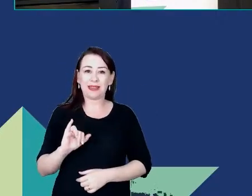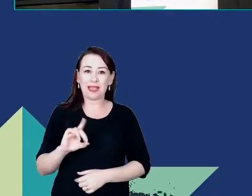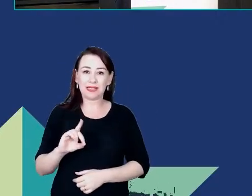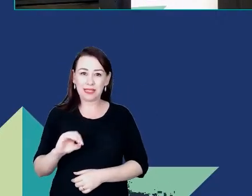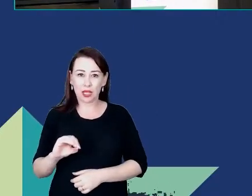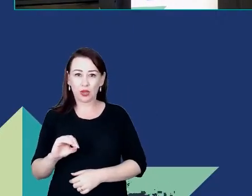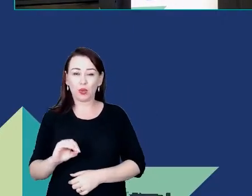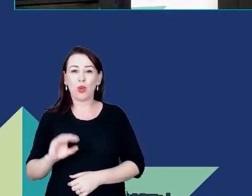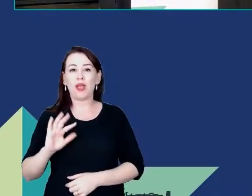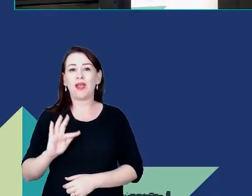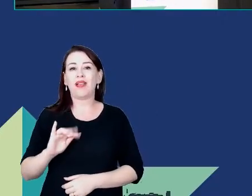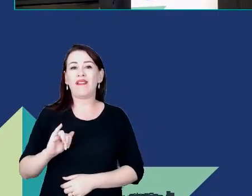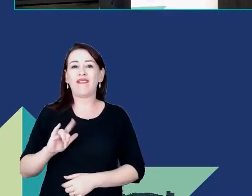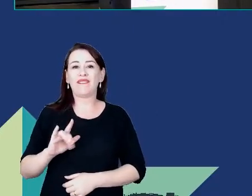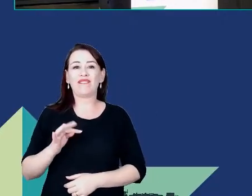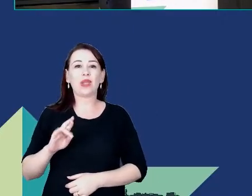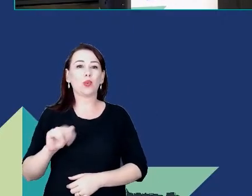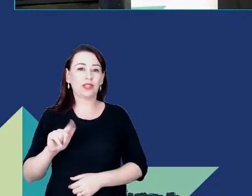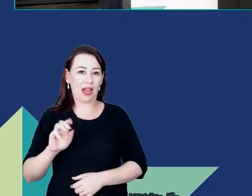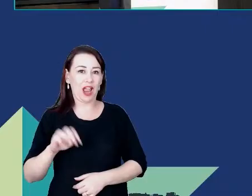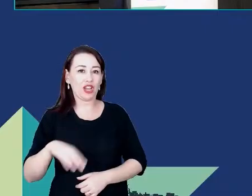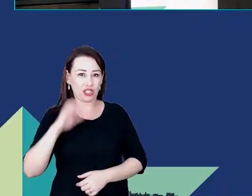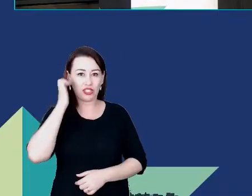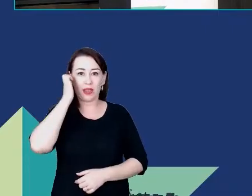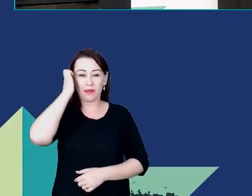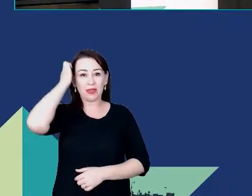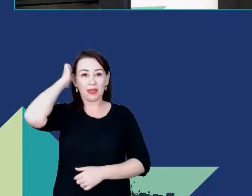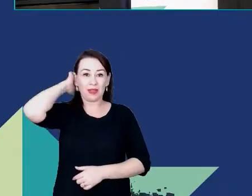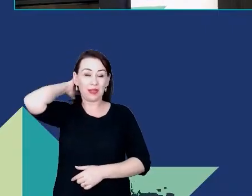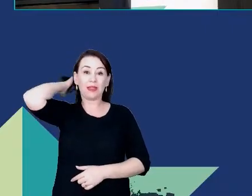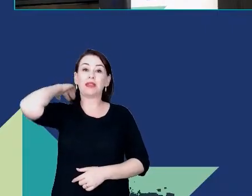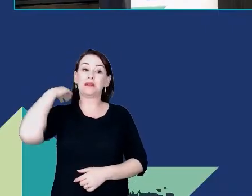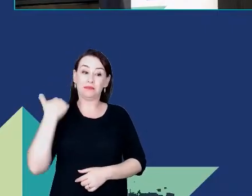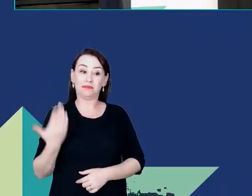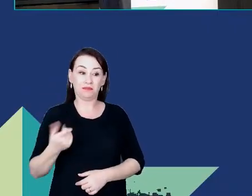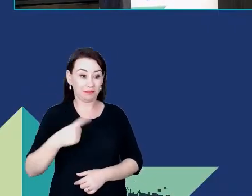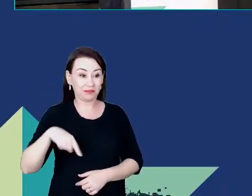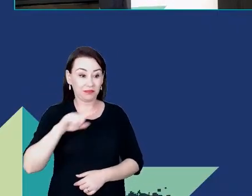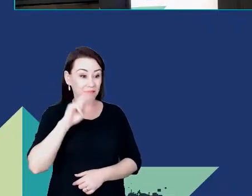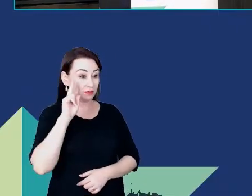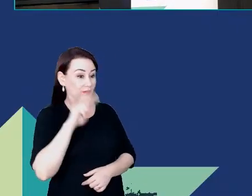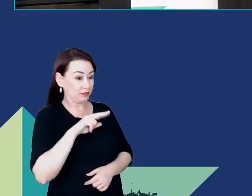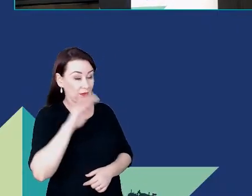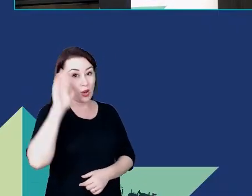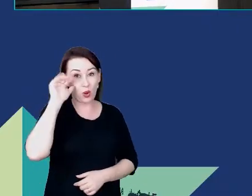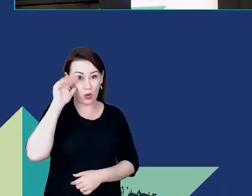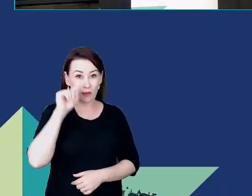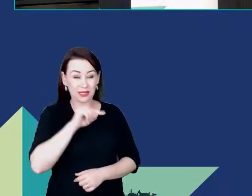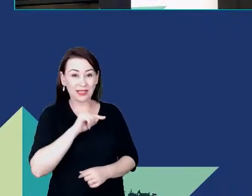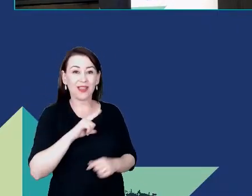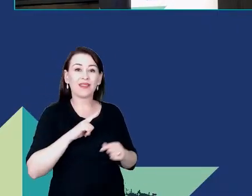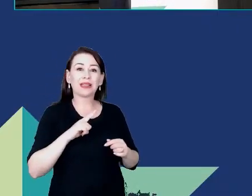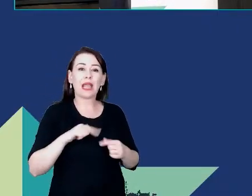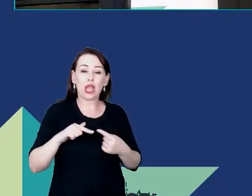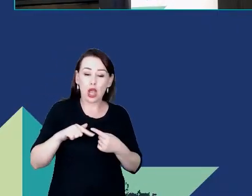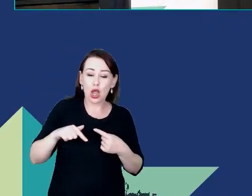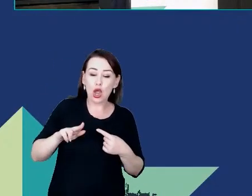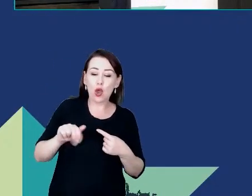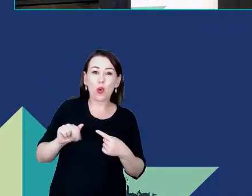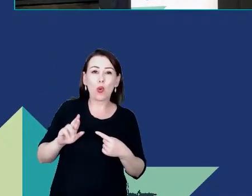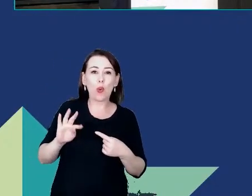numa avaliação no microscópio, a gente pode observar aí as partículas de especularita, de quartzo, de alguns minerais,